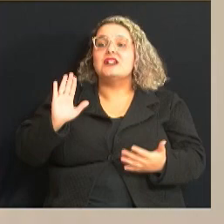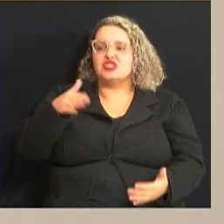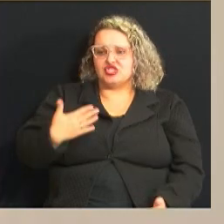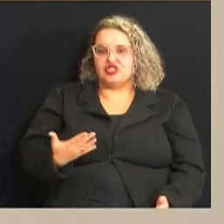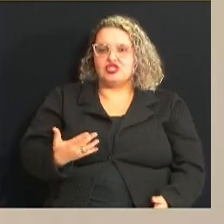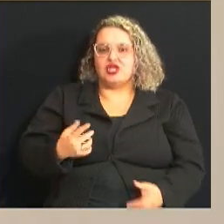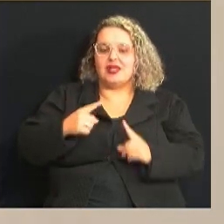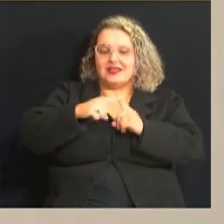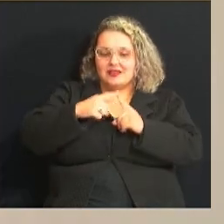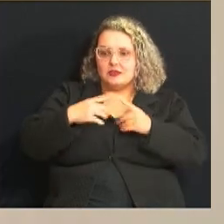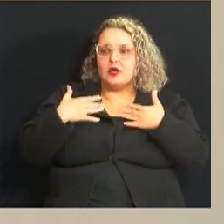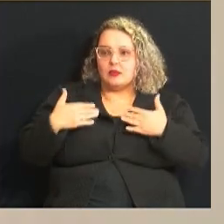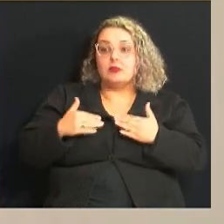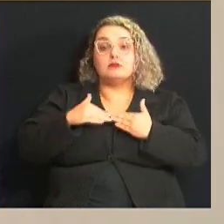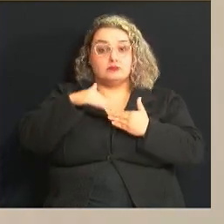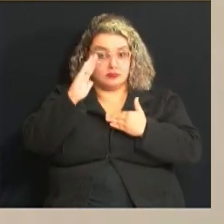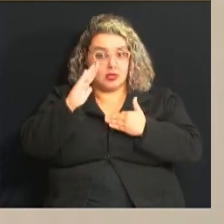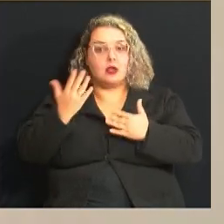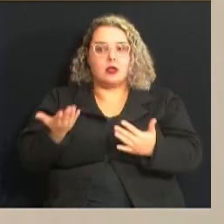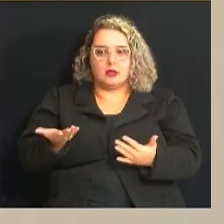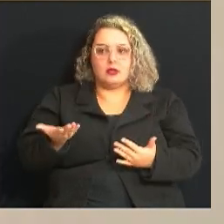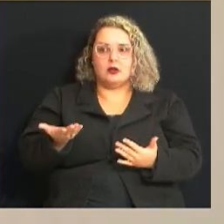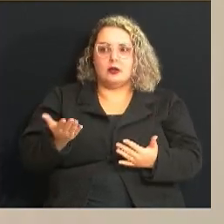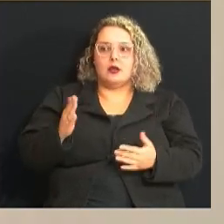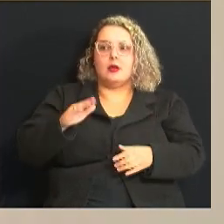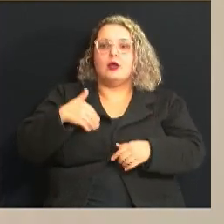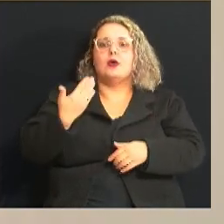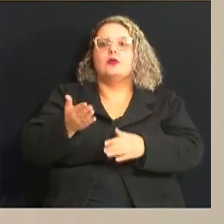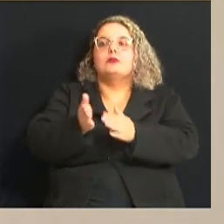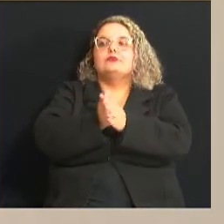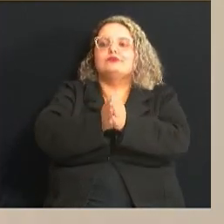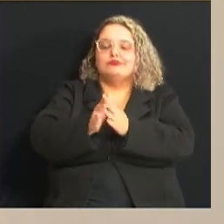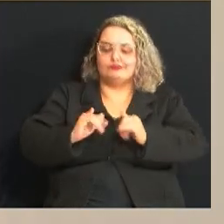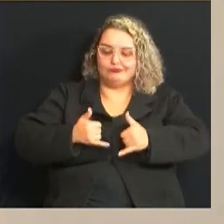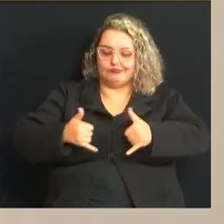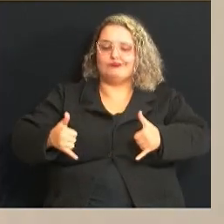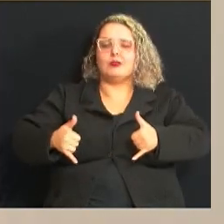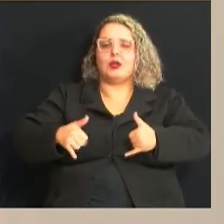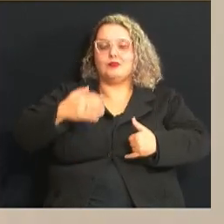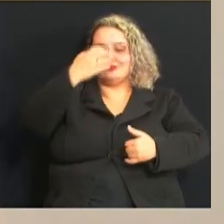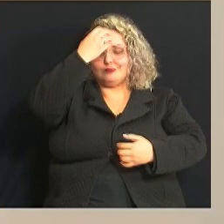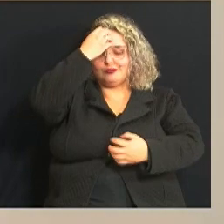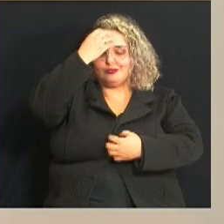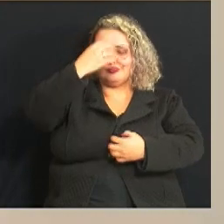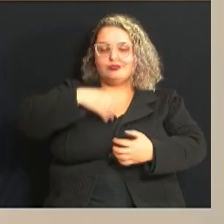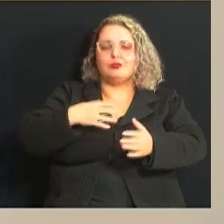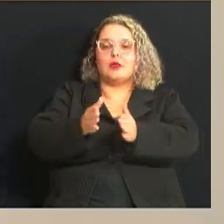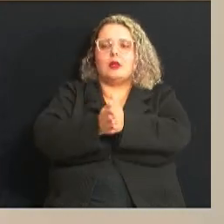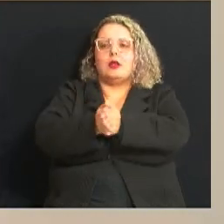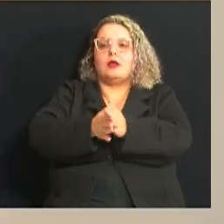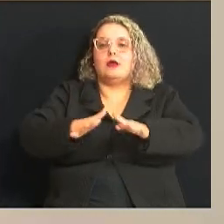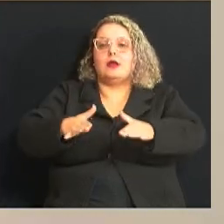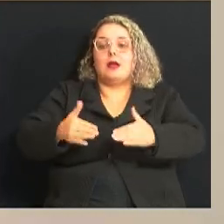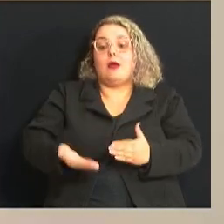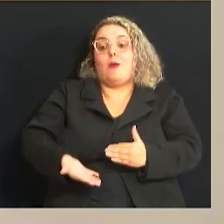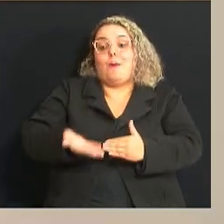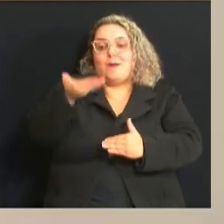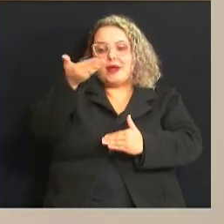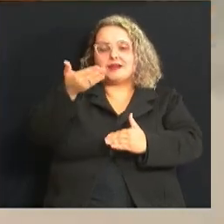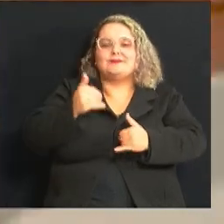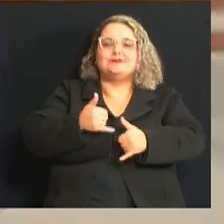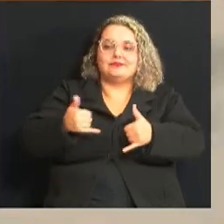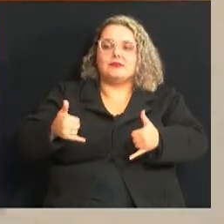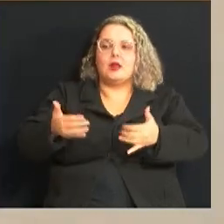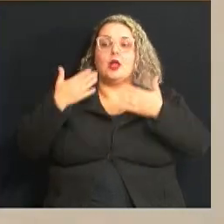temperatura corporal mais alta, e aí quando a gente mexe com a energia do reiki, a gente ainda aumenta essa energia deles. Então eles começam com